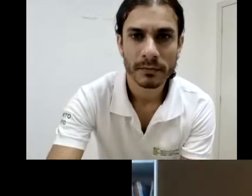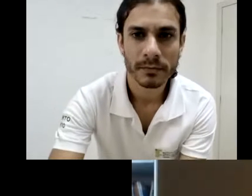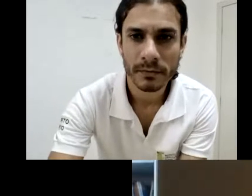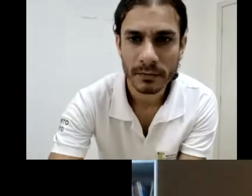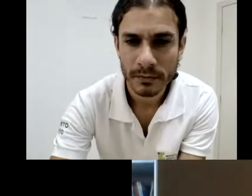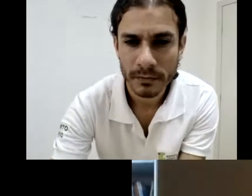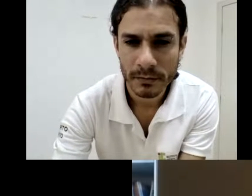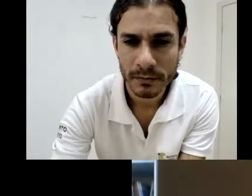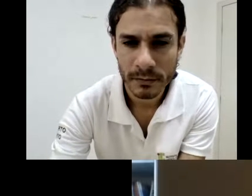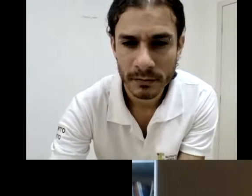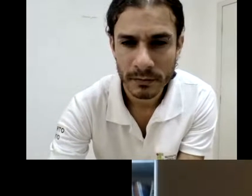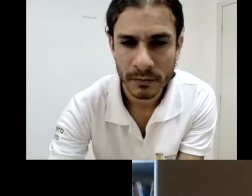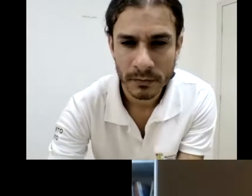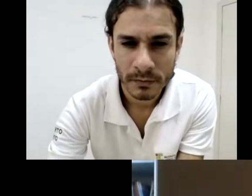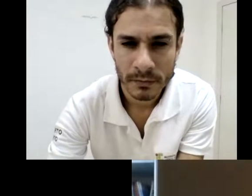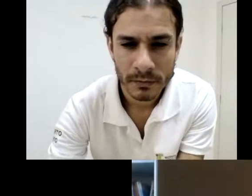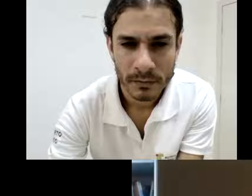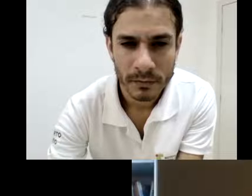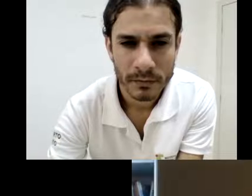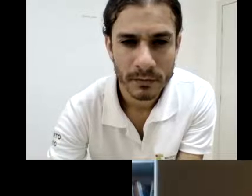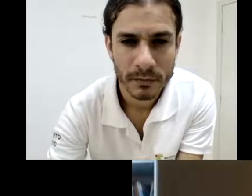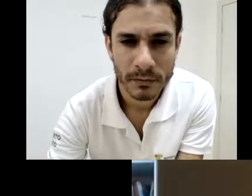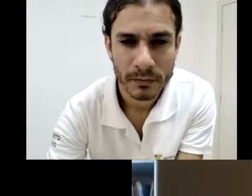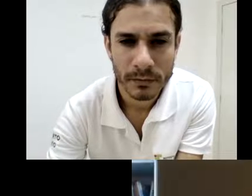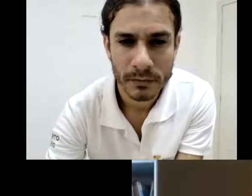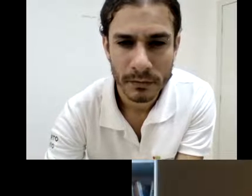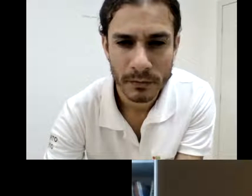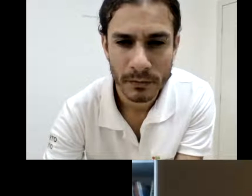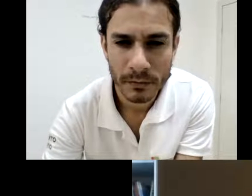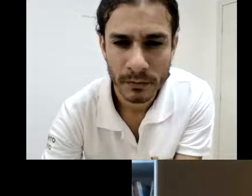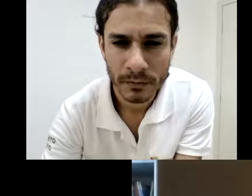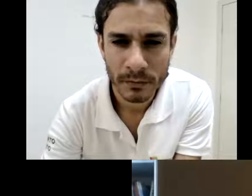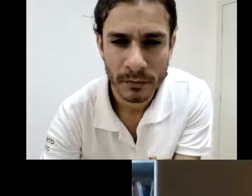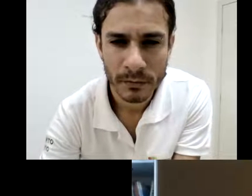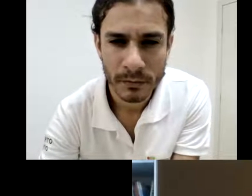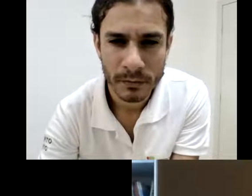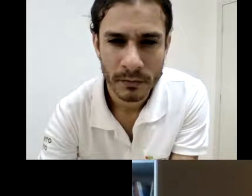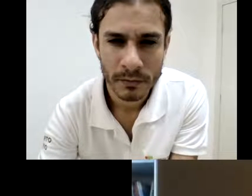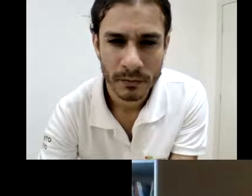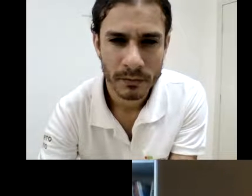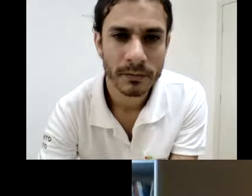Tá me ouvindo? A gente vai... Sim, sim. Got it.